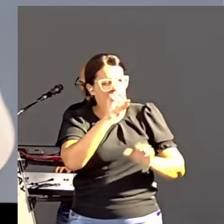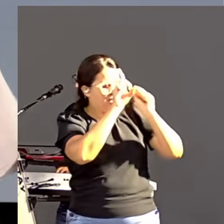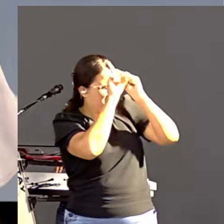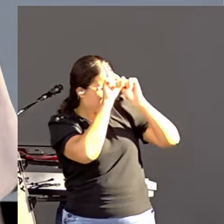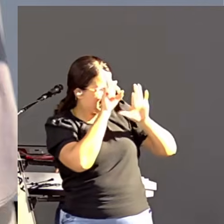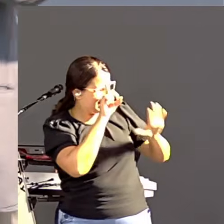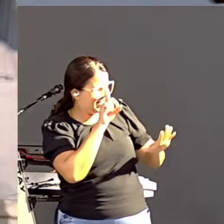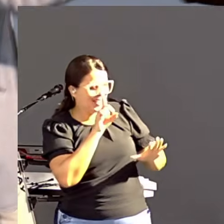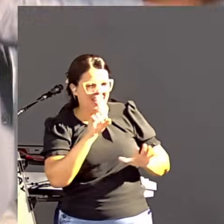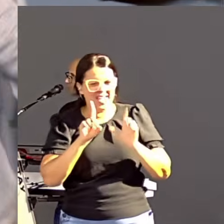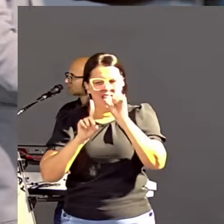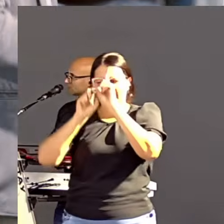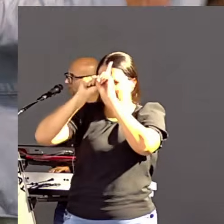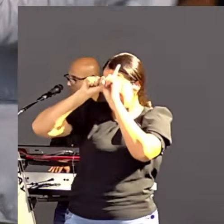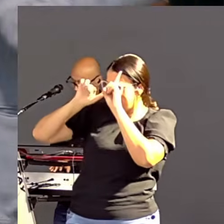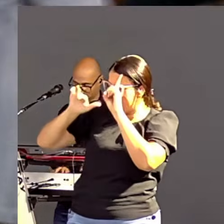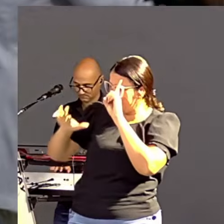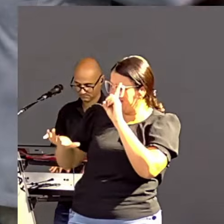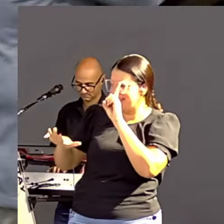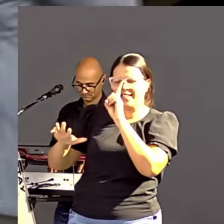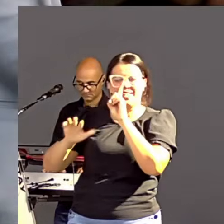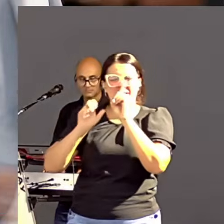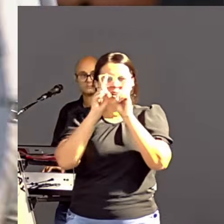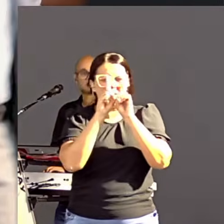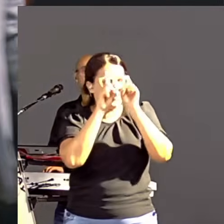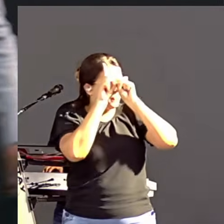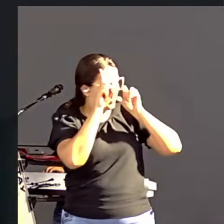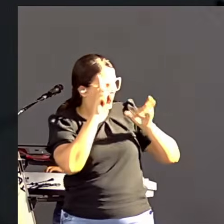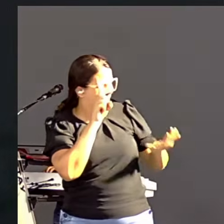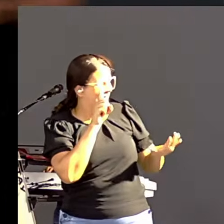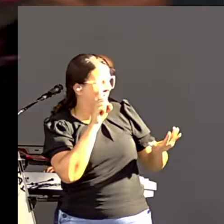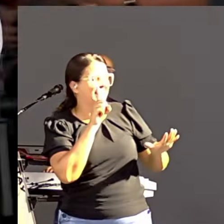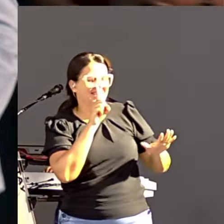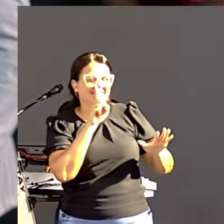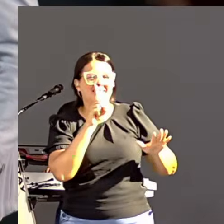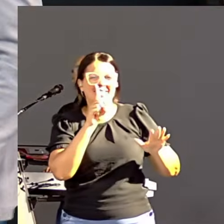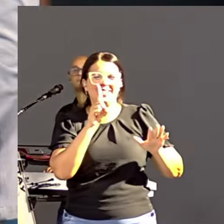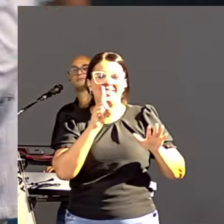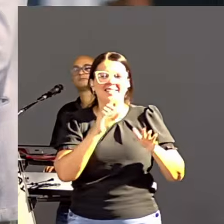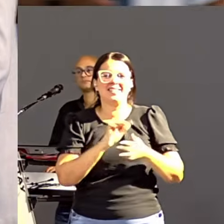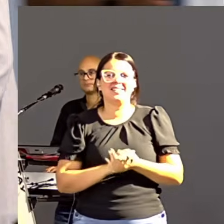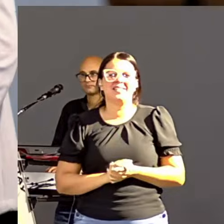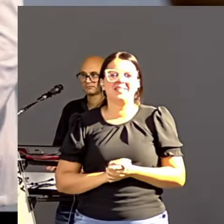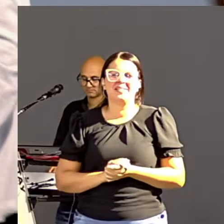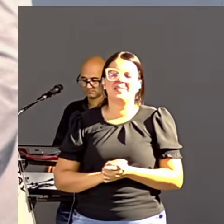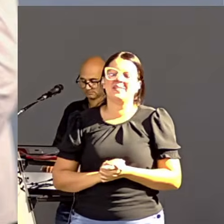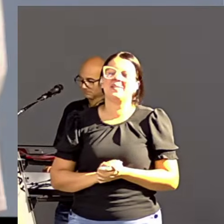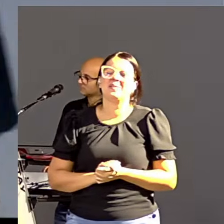de você. Diga para essa pessoa: o Senhor está te despertando. Oh,